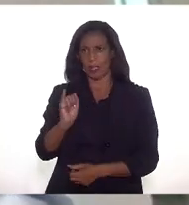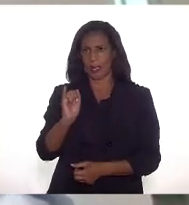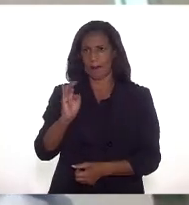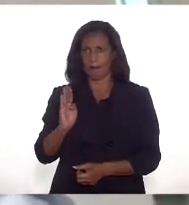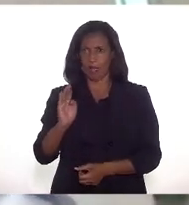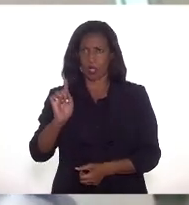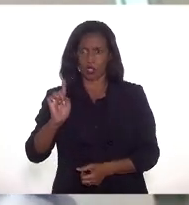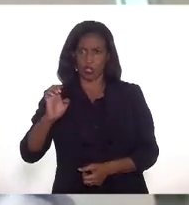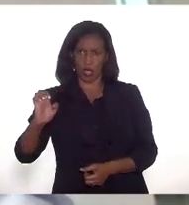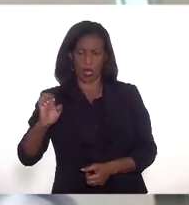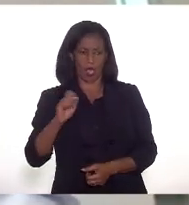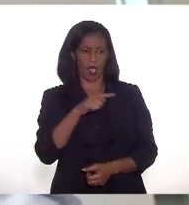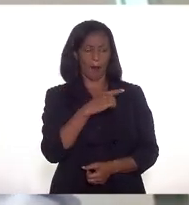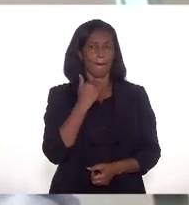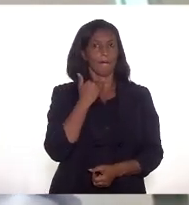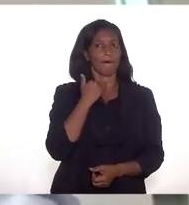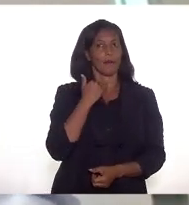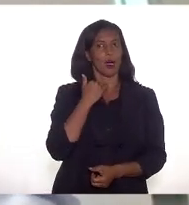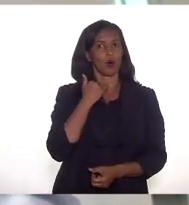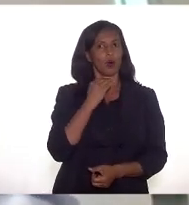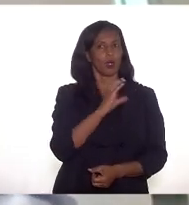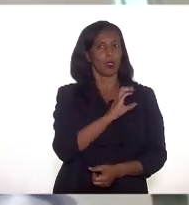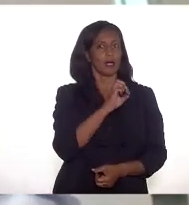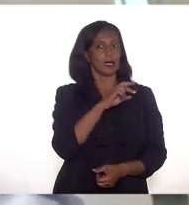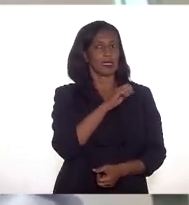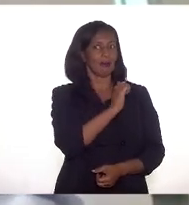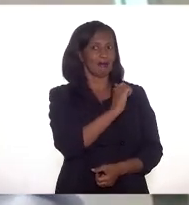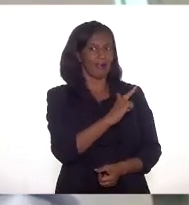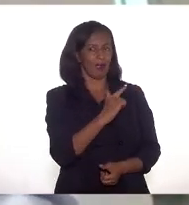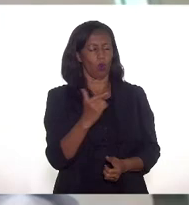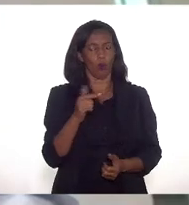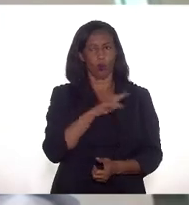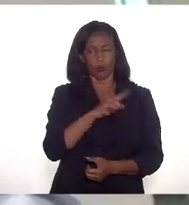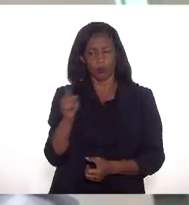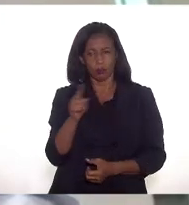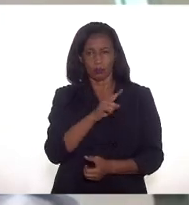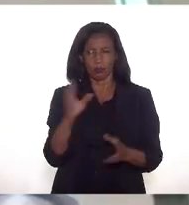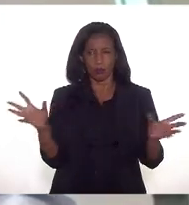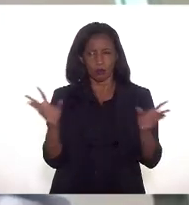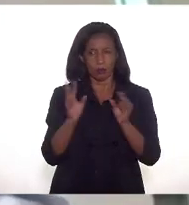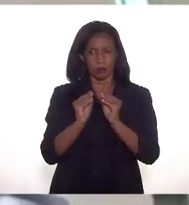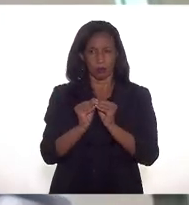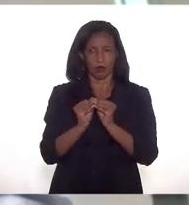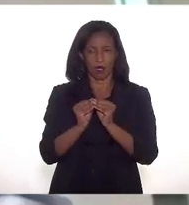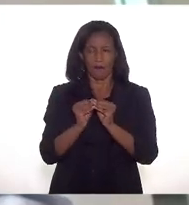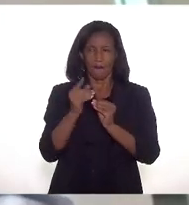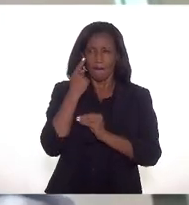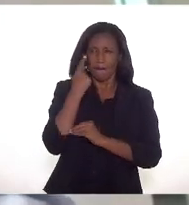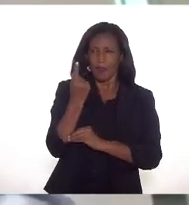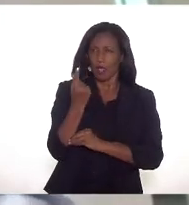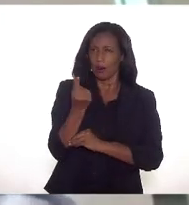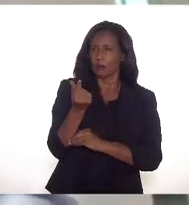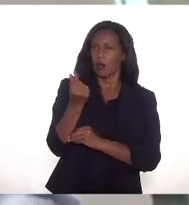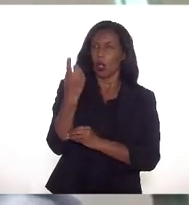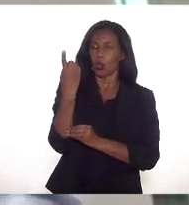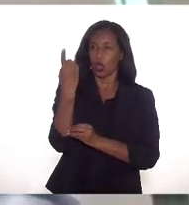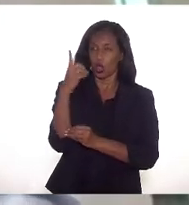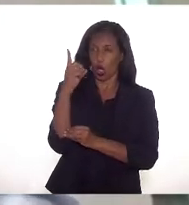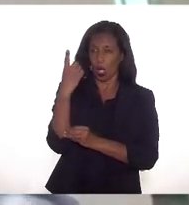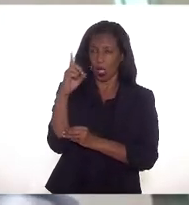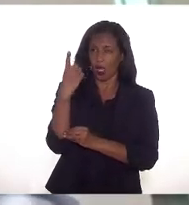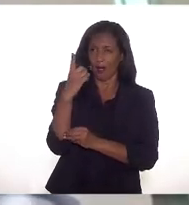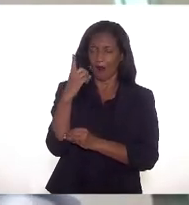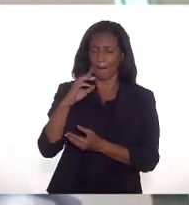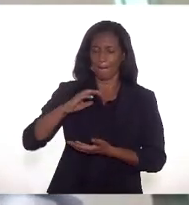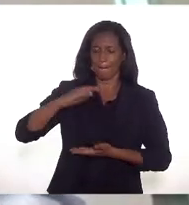Focus do Banco Central e da EIA, para a gente buscar o preço em dólar do barril para o período,